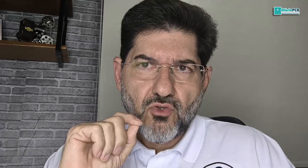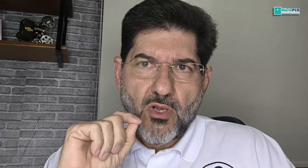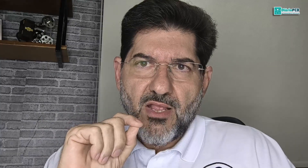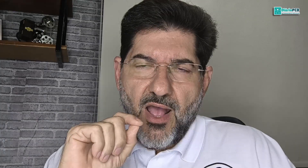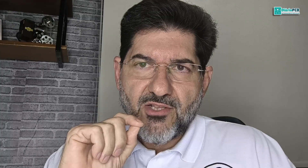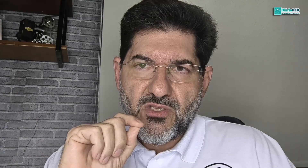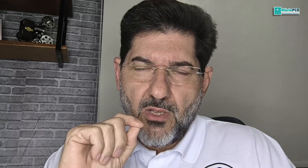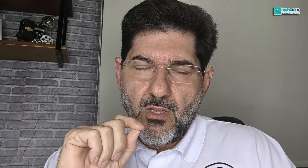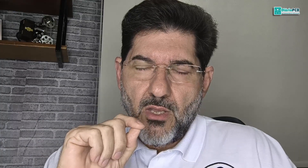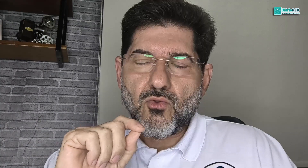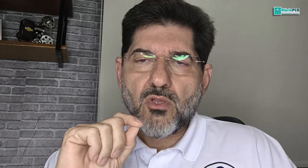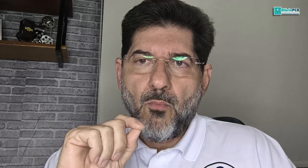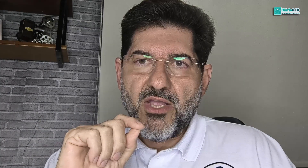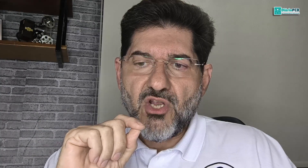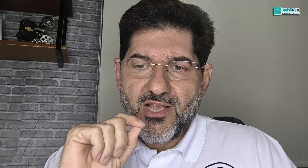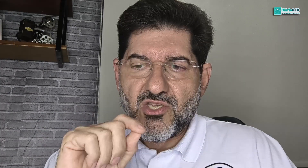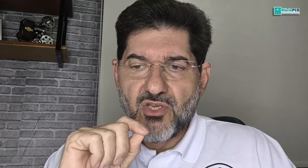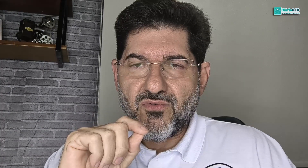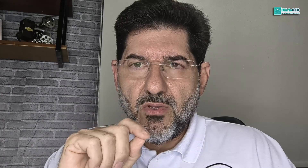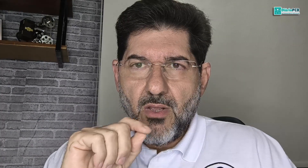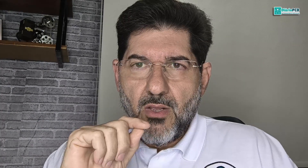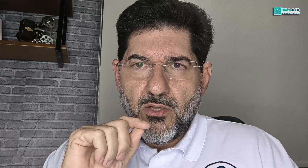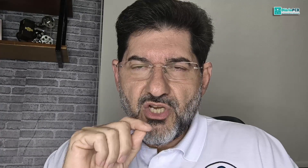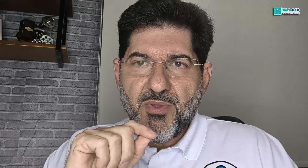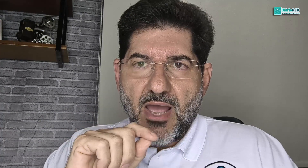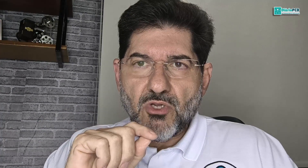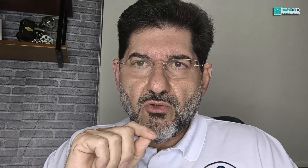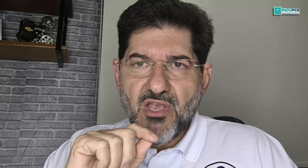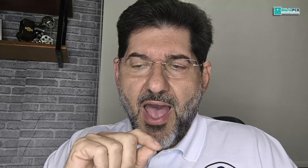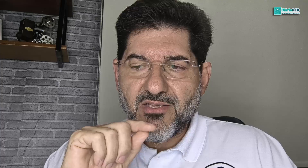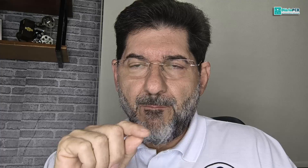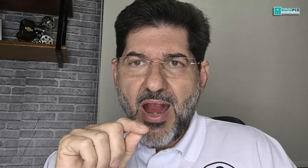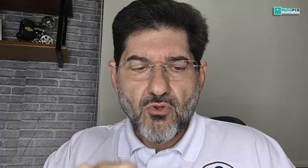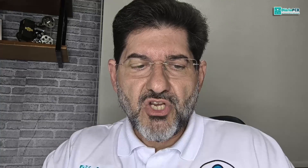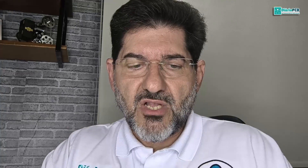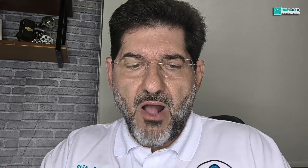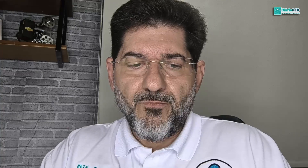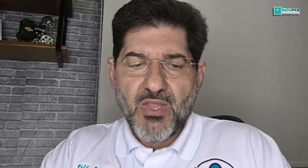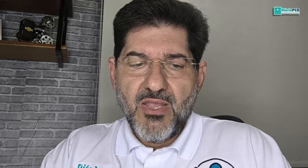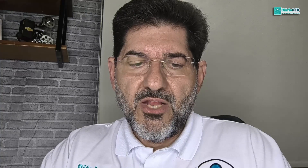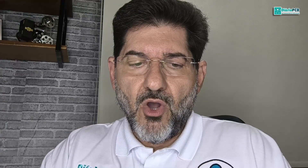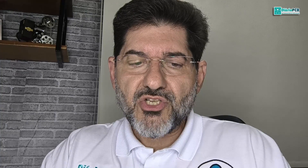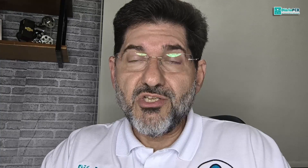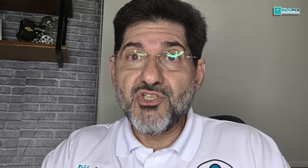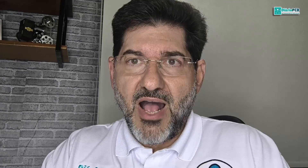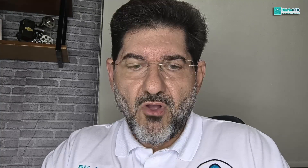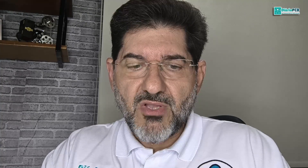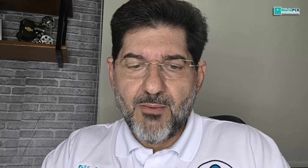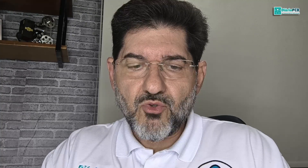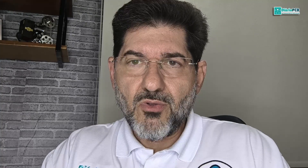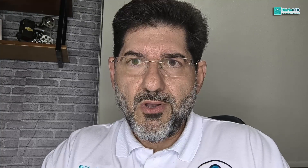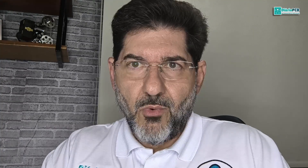60 funcionalidades e totalmente acessível. Jeep Darujo do Ceasa, Perto Digital, e nós